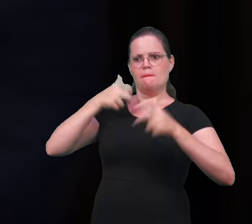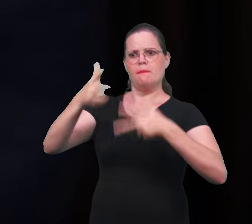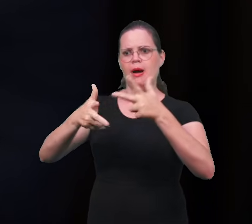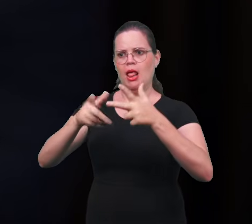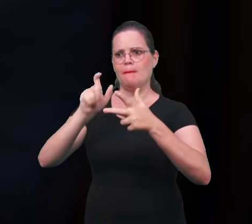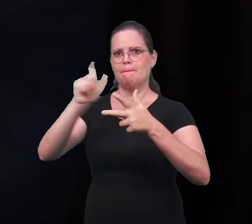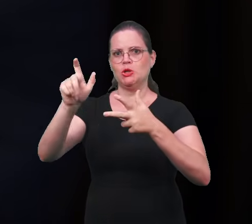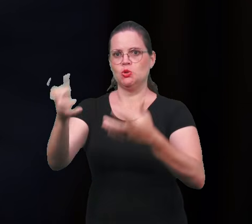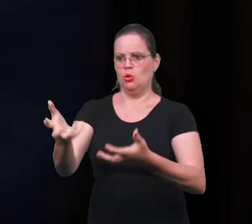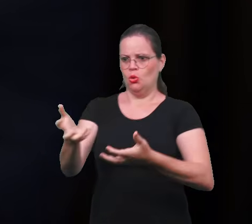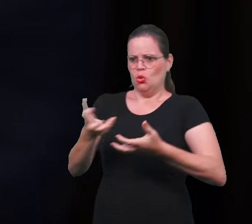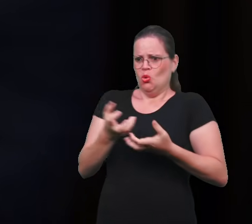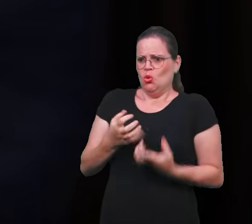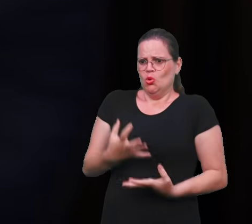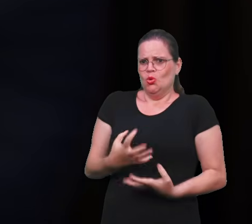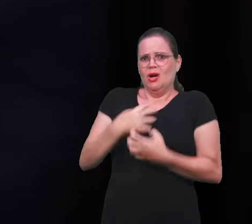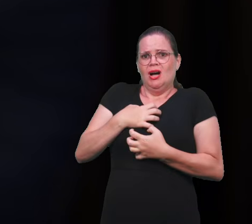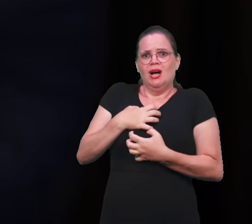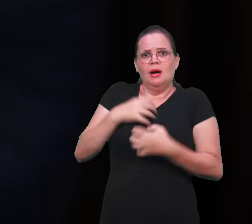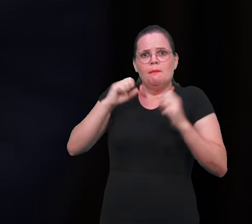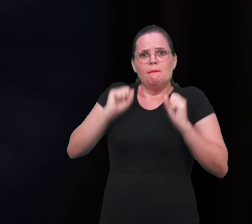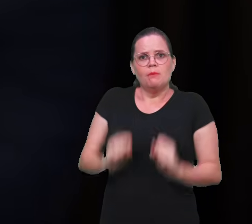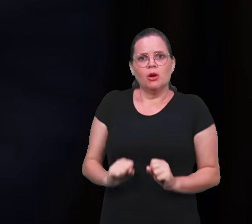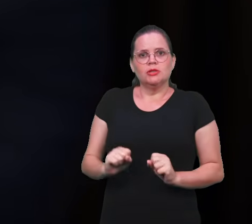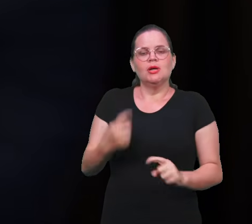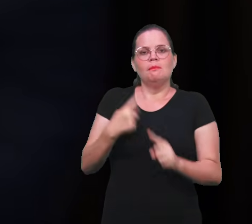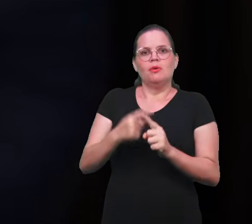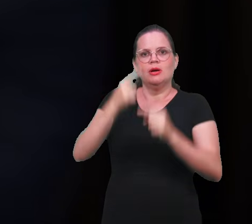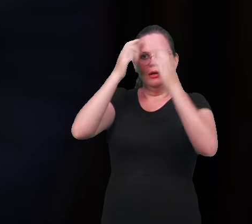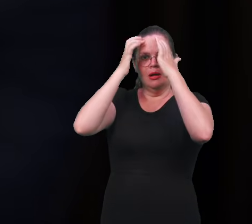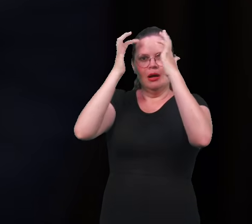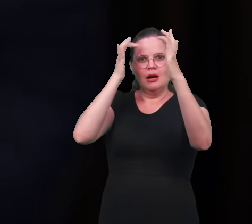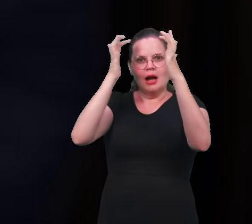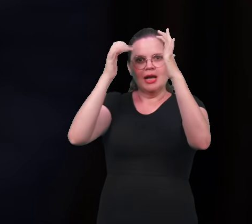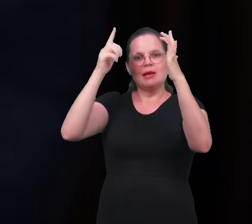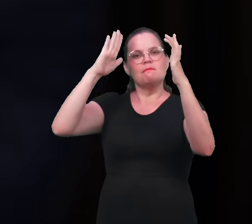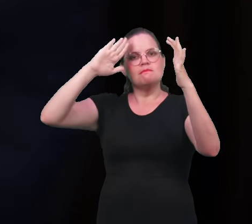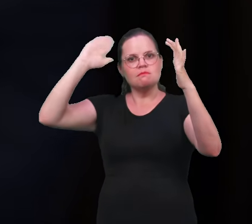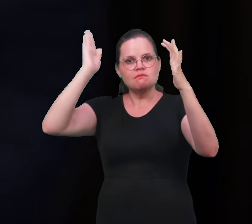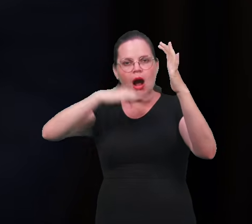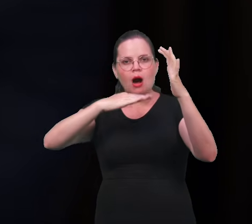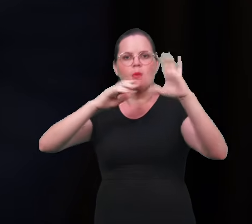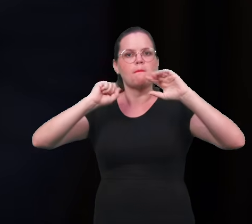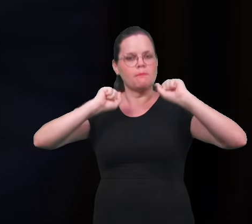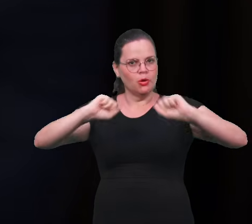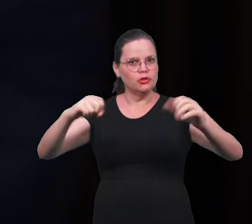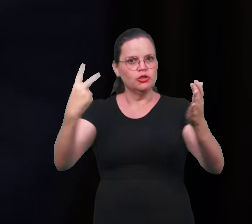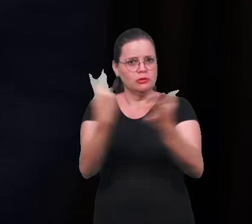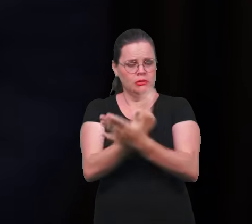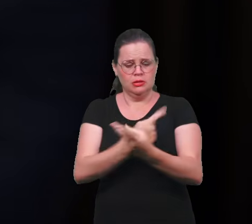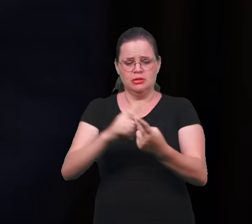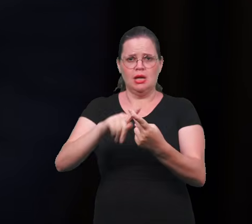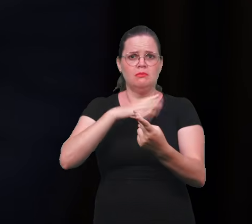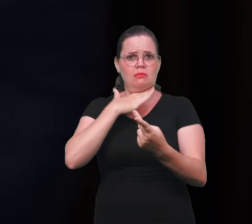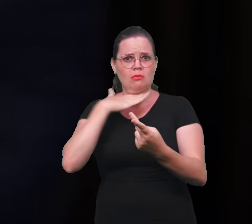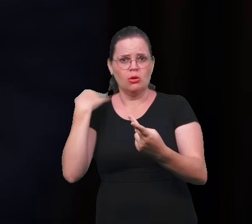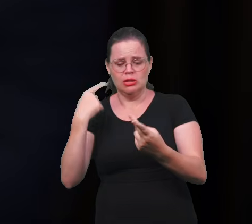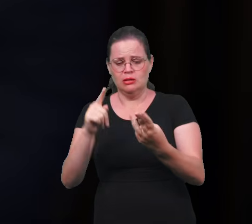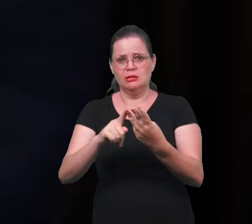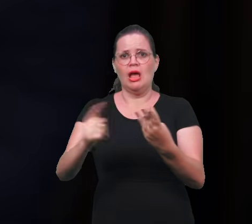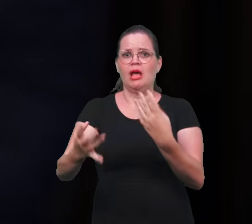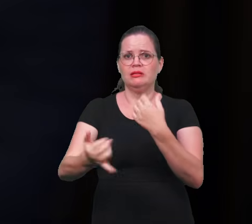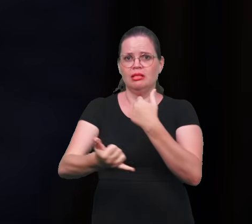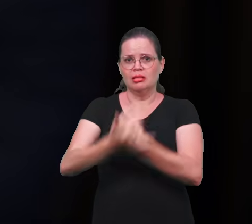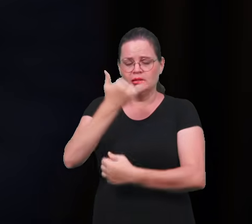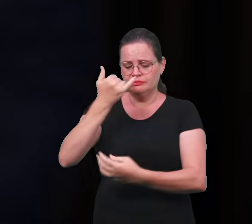Porque do coração procedem os maus pensamentos, mortes,